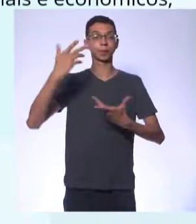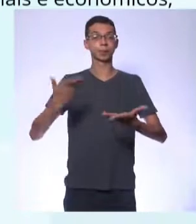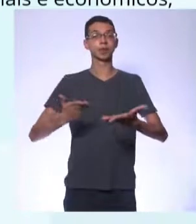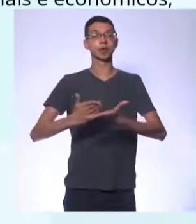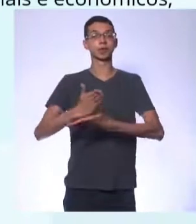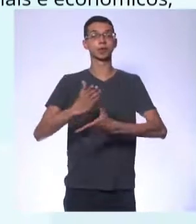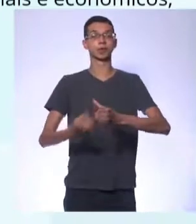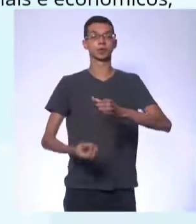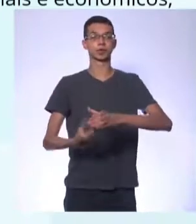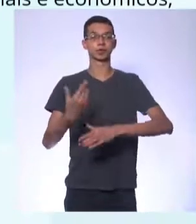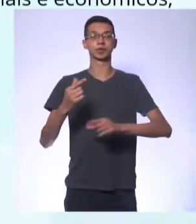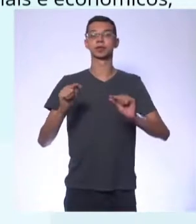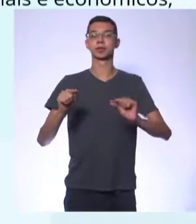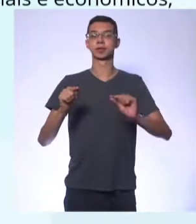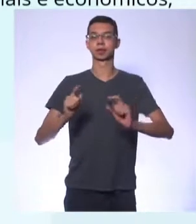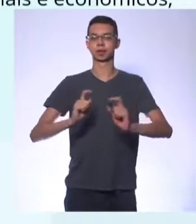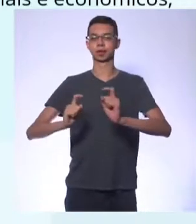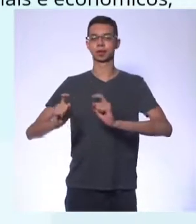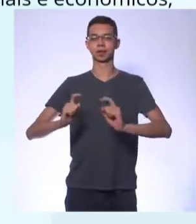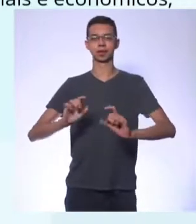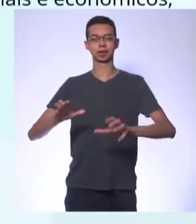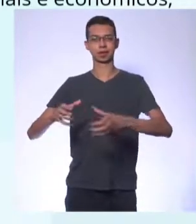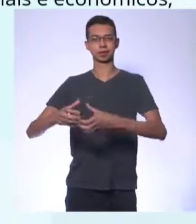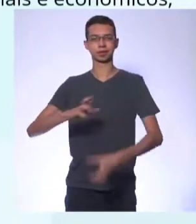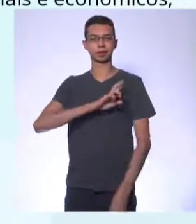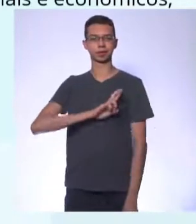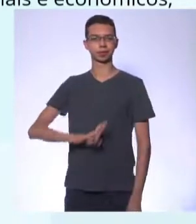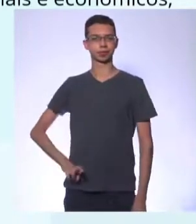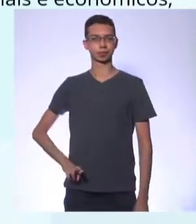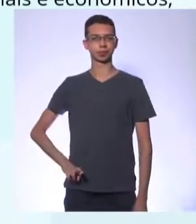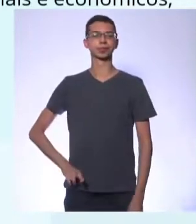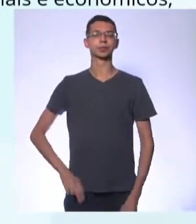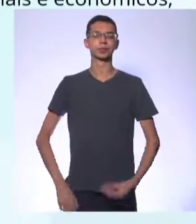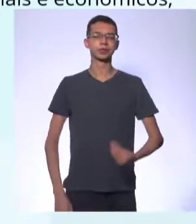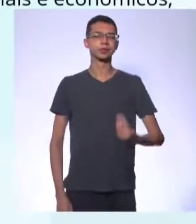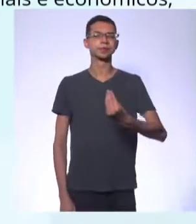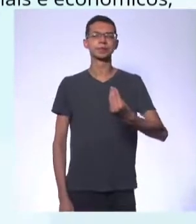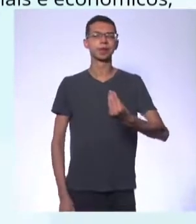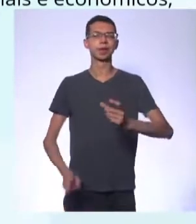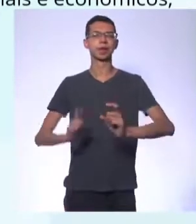uma Assembleia Republicana que se reuniria